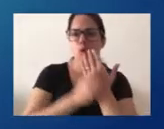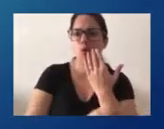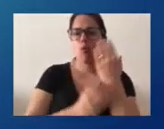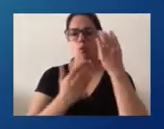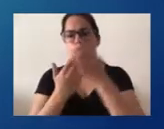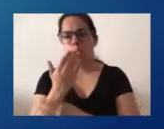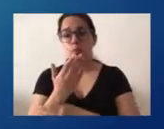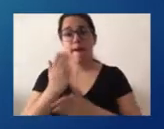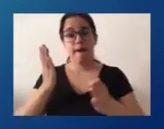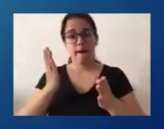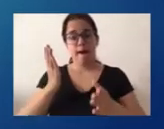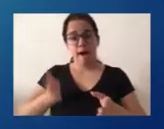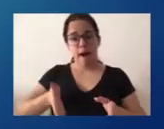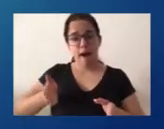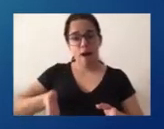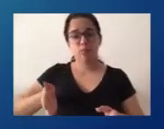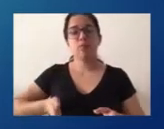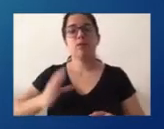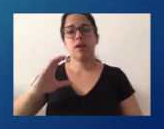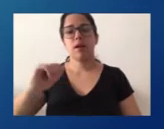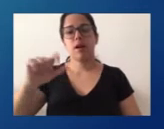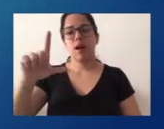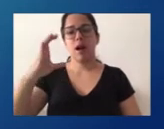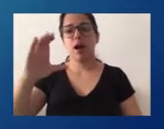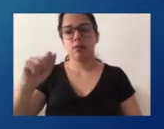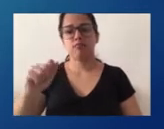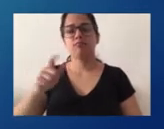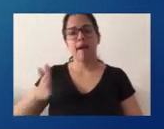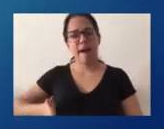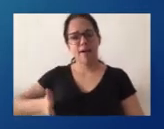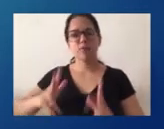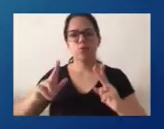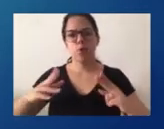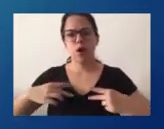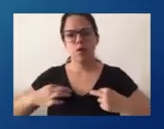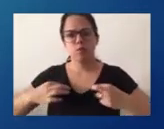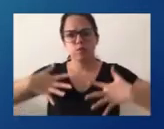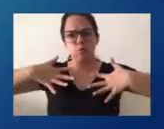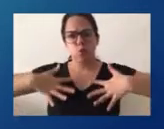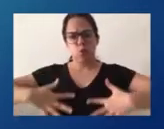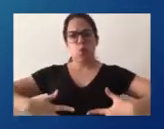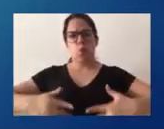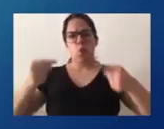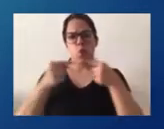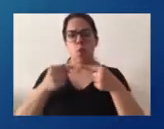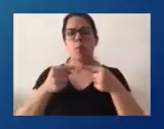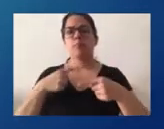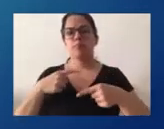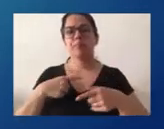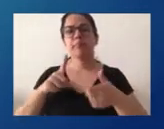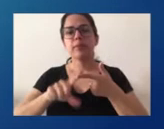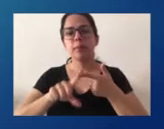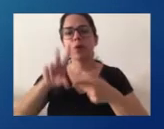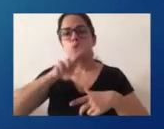né, a calça também, que é uma calça isolante, provavelmente a pessoa também aqui, né, deve estar com botas apropriadas e a proteção